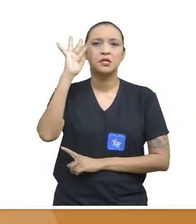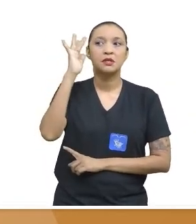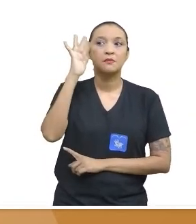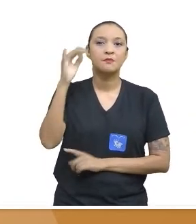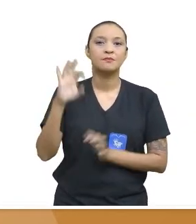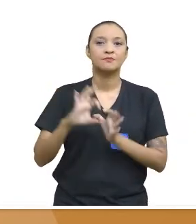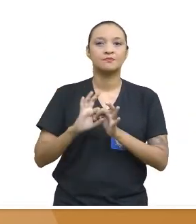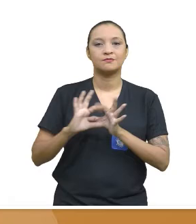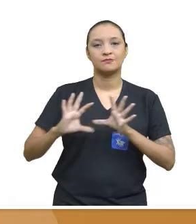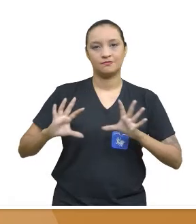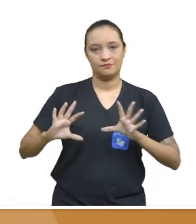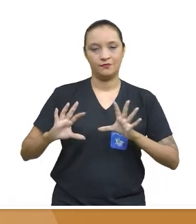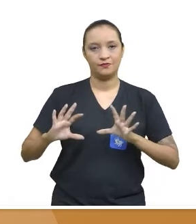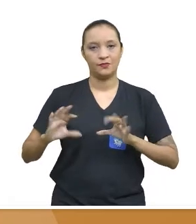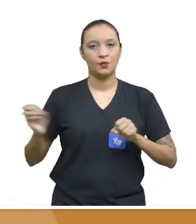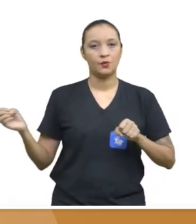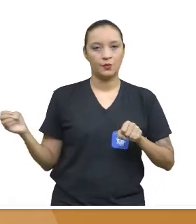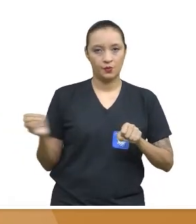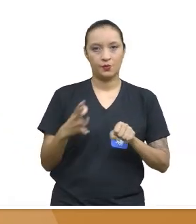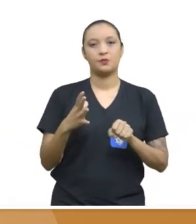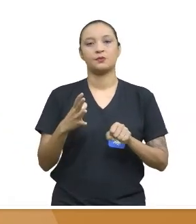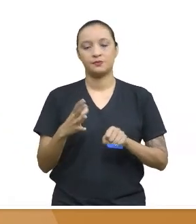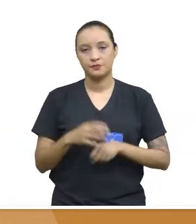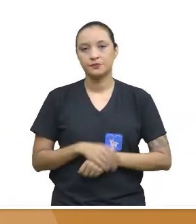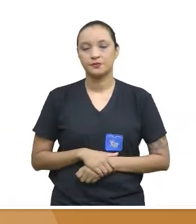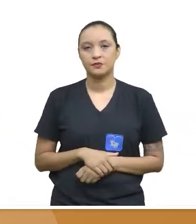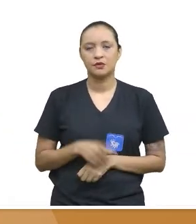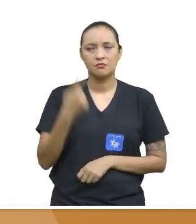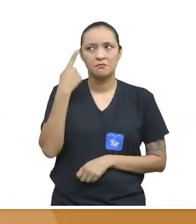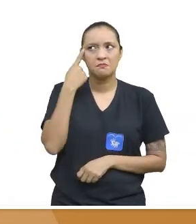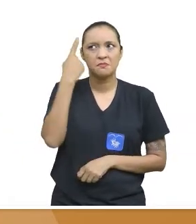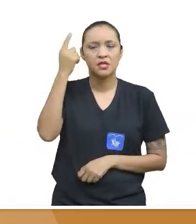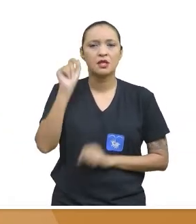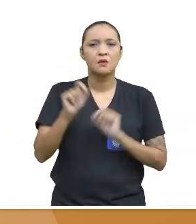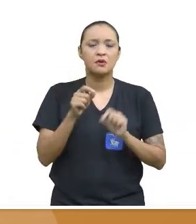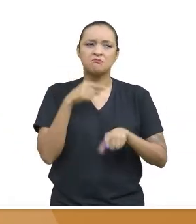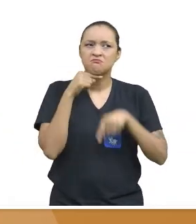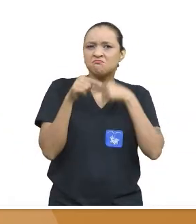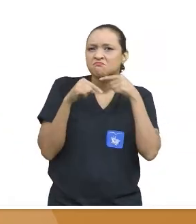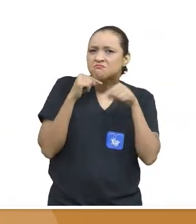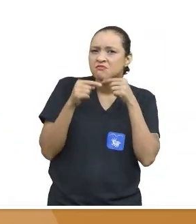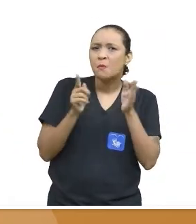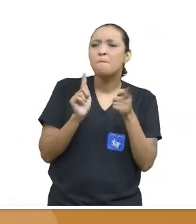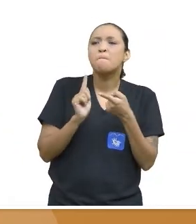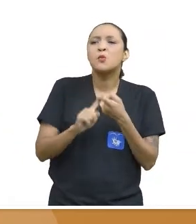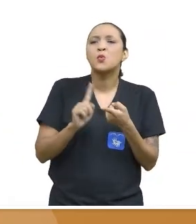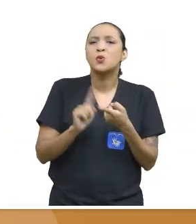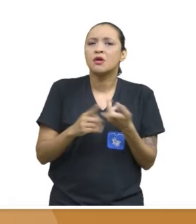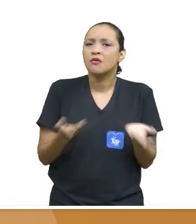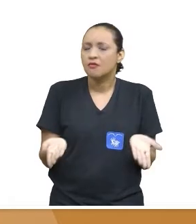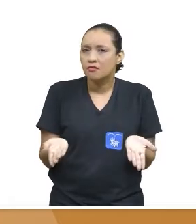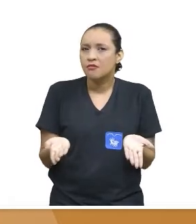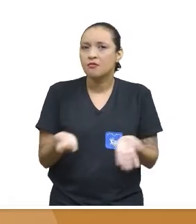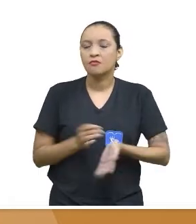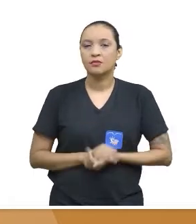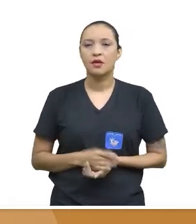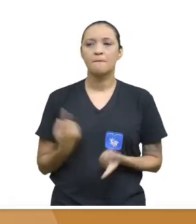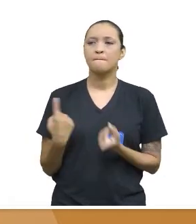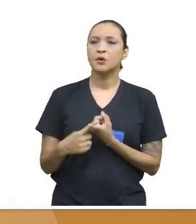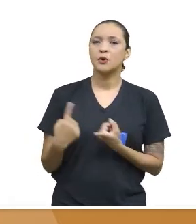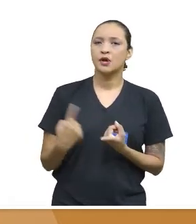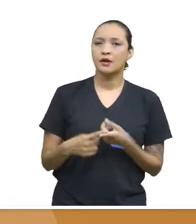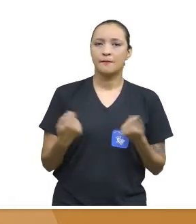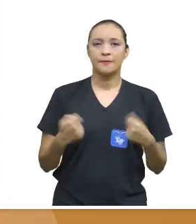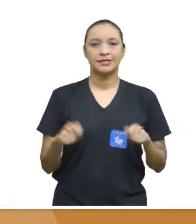iluminismo. Pensamento ilustrado começa a questionar o porquê das coisas. Por que nós